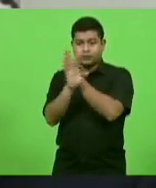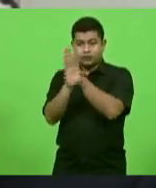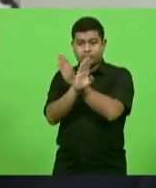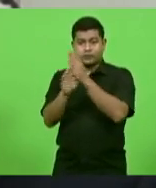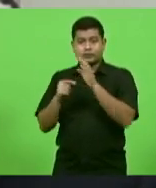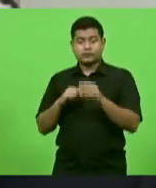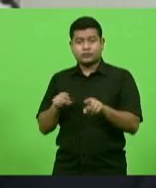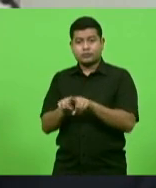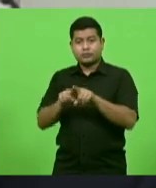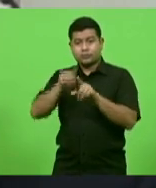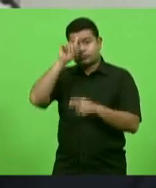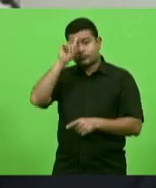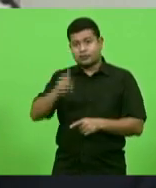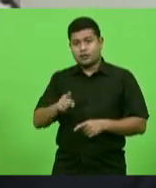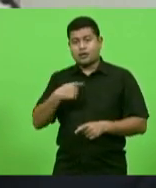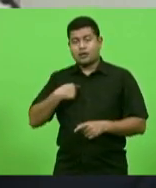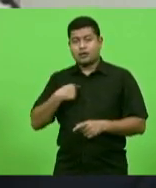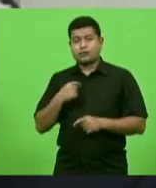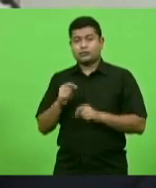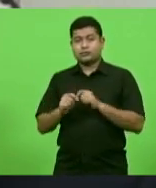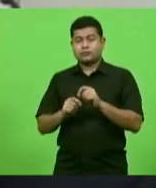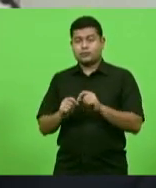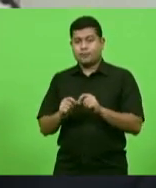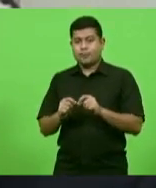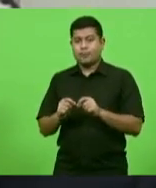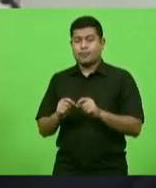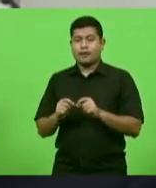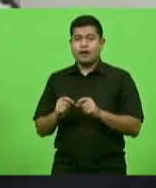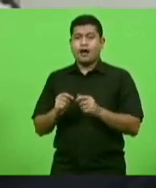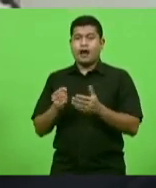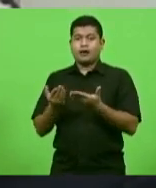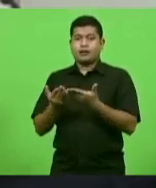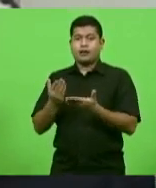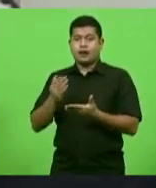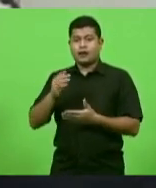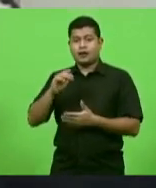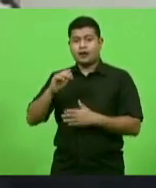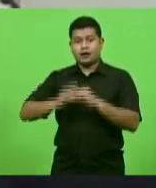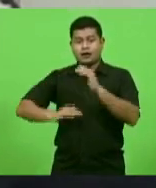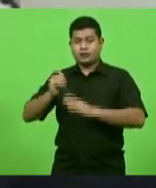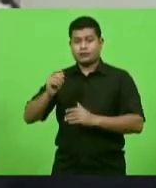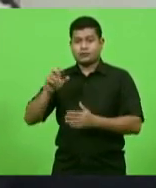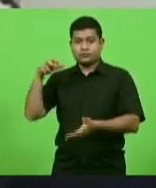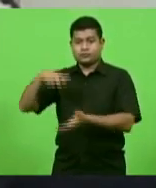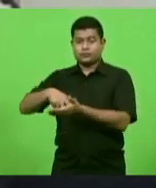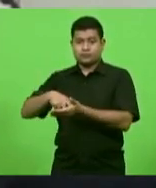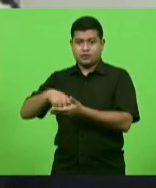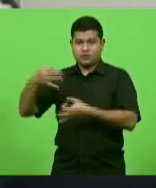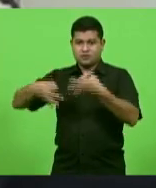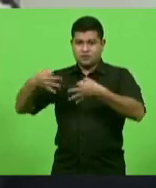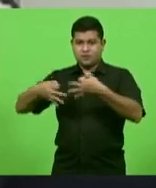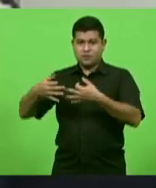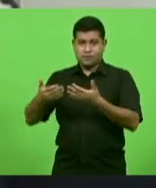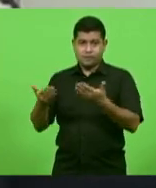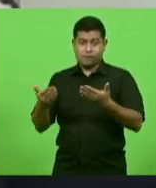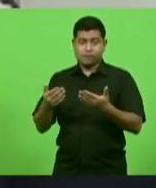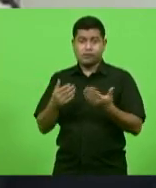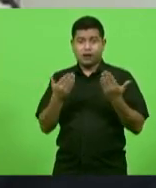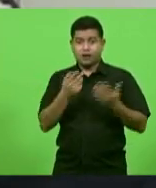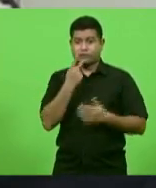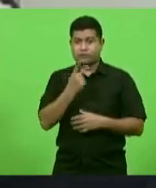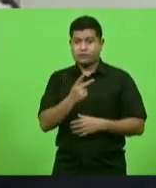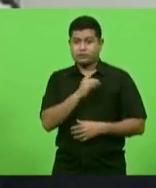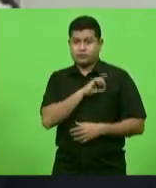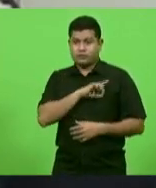determinado correspondente ação judicial e constrição judicial disse o delegado da polícia federal José Fernando